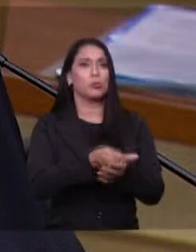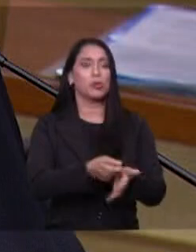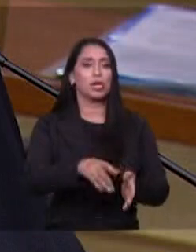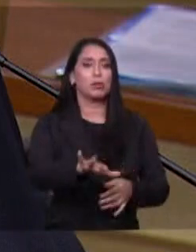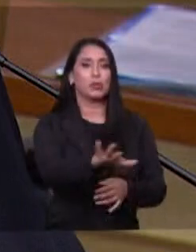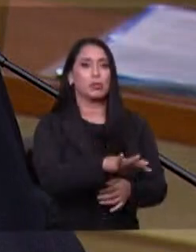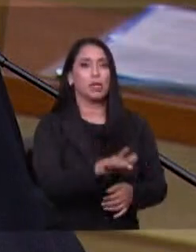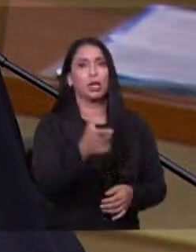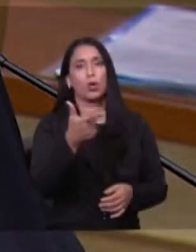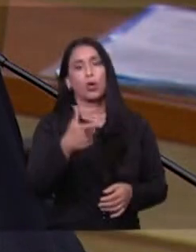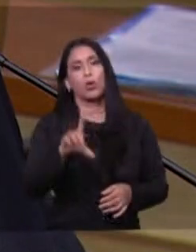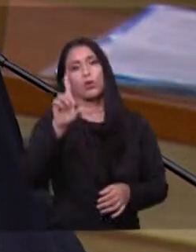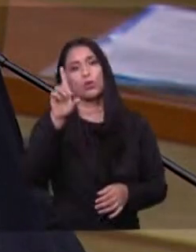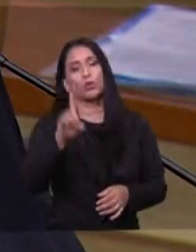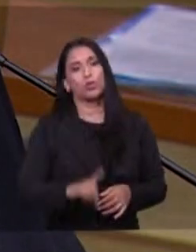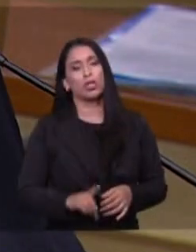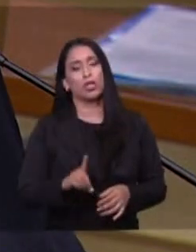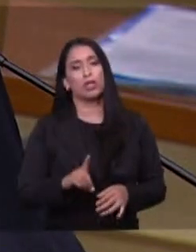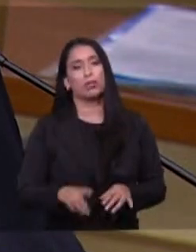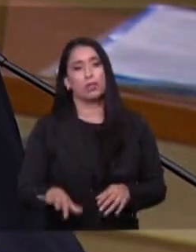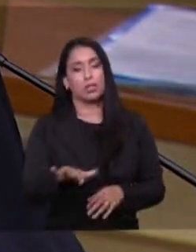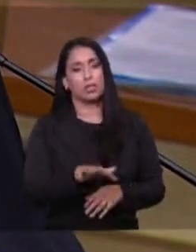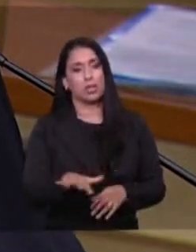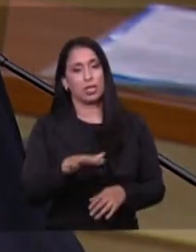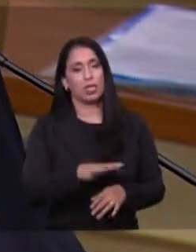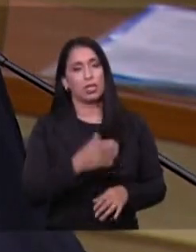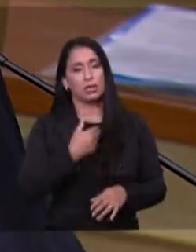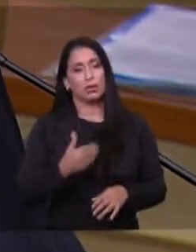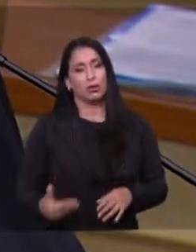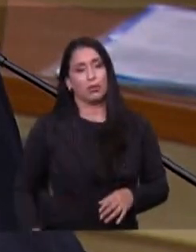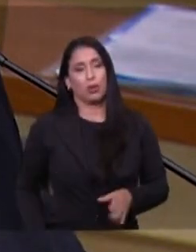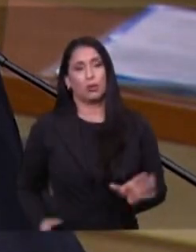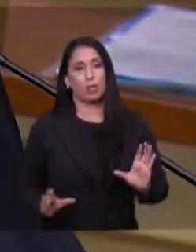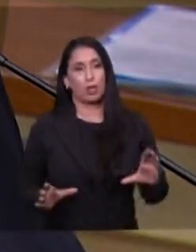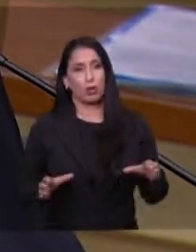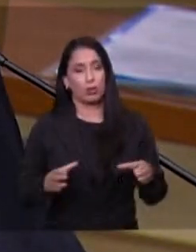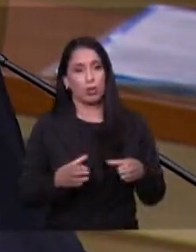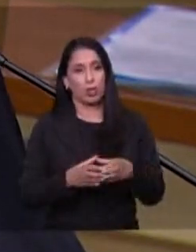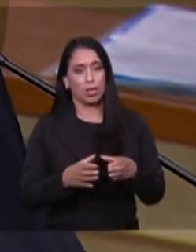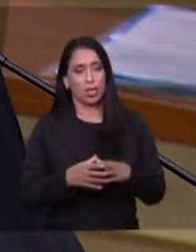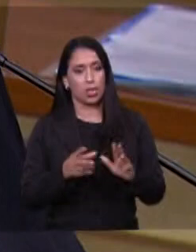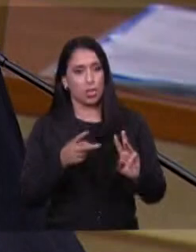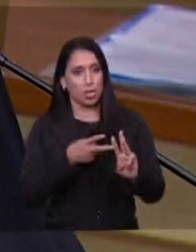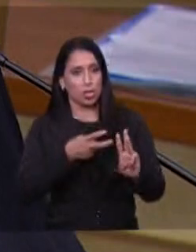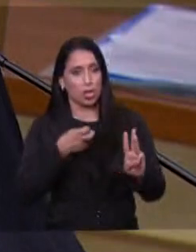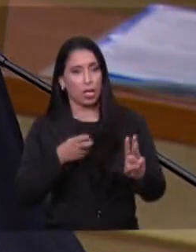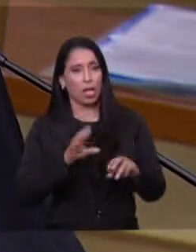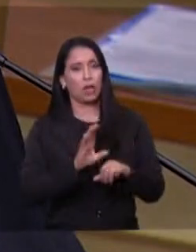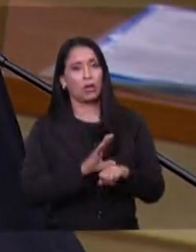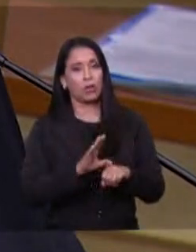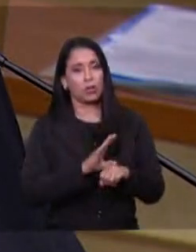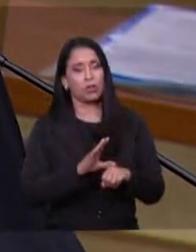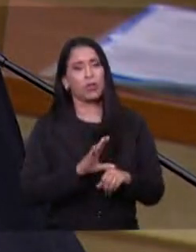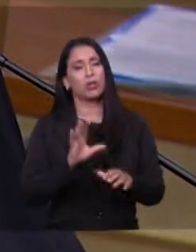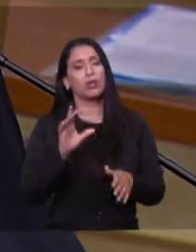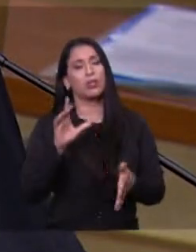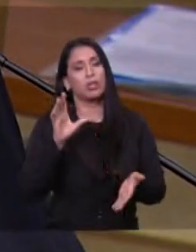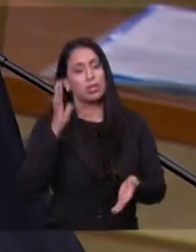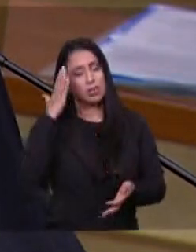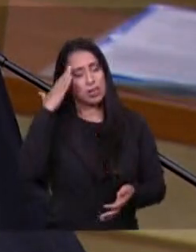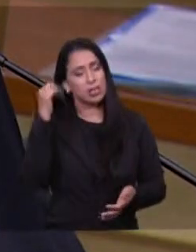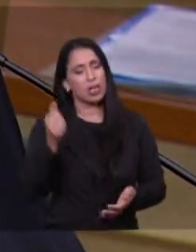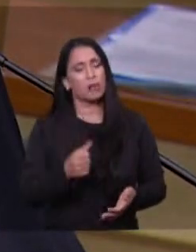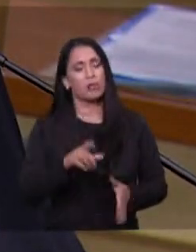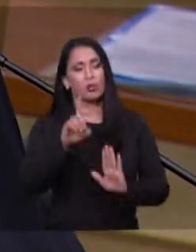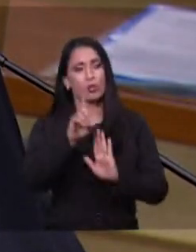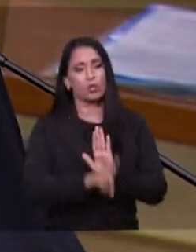propriedade ou de outro direito real sobre as terras públicas. No caso específico das comunidades indígenas, a própria Constituição reconhece os direitos originários sobre